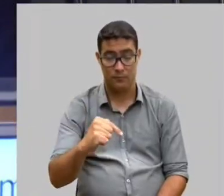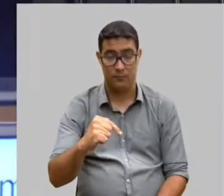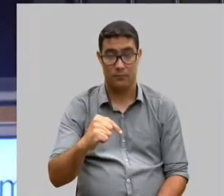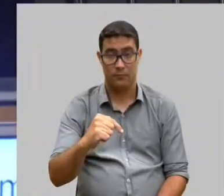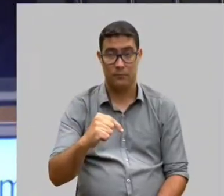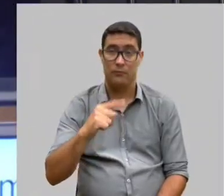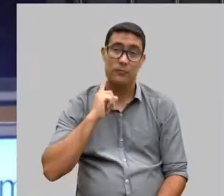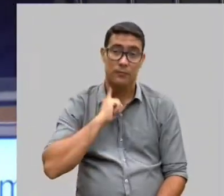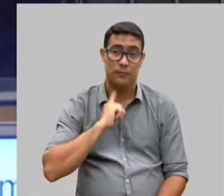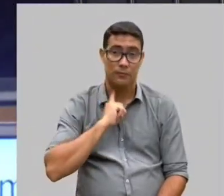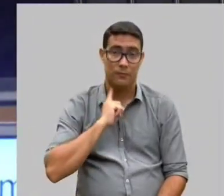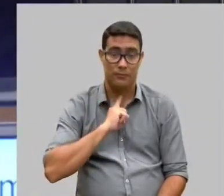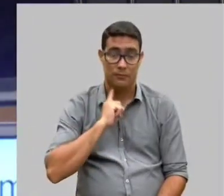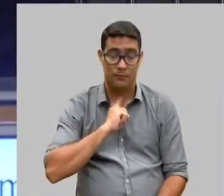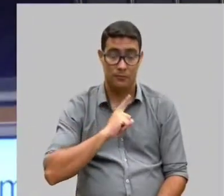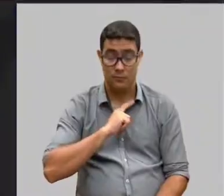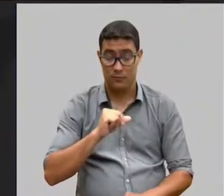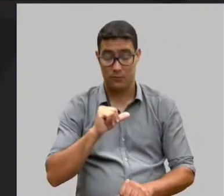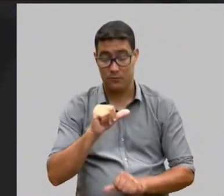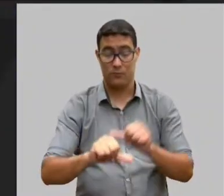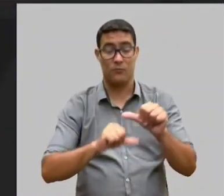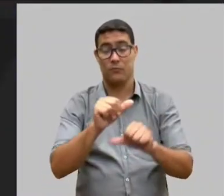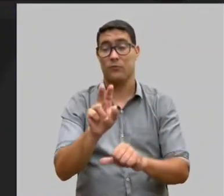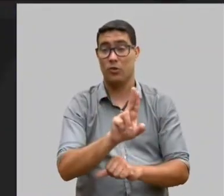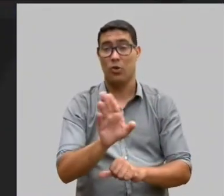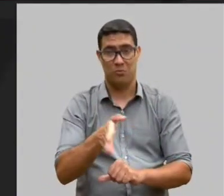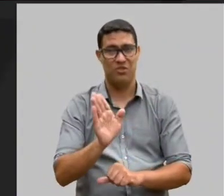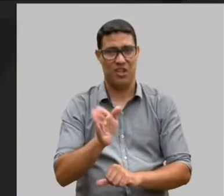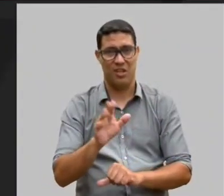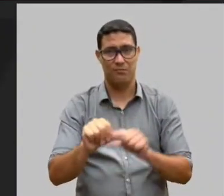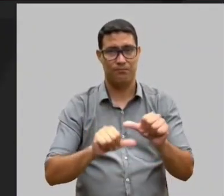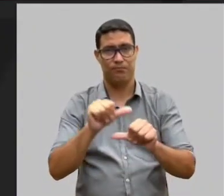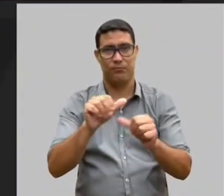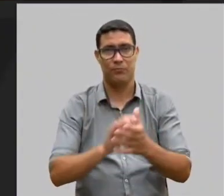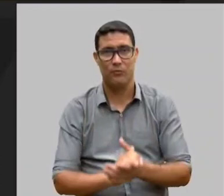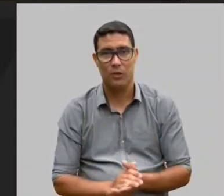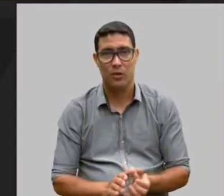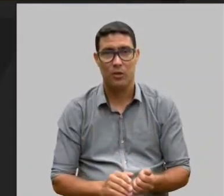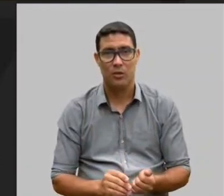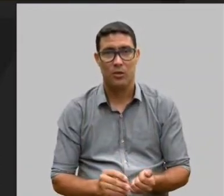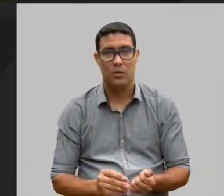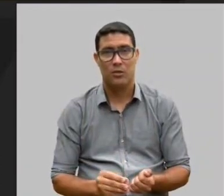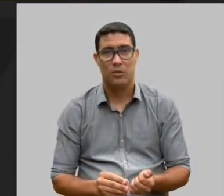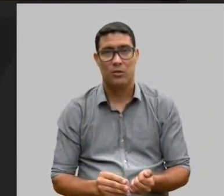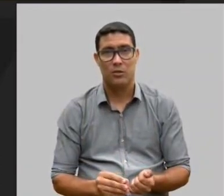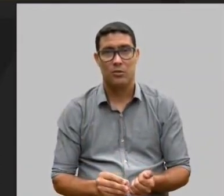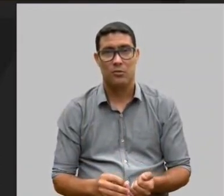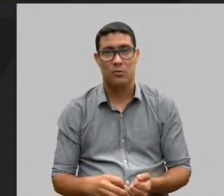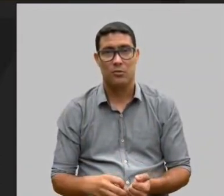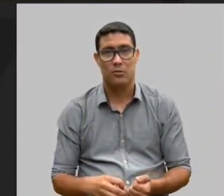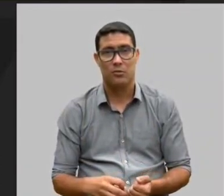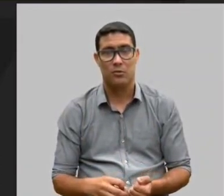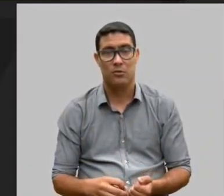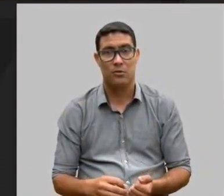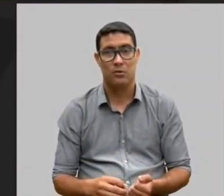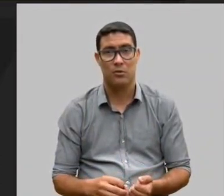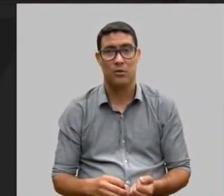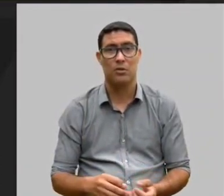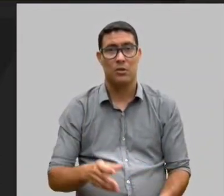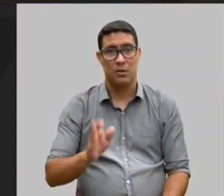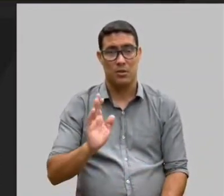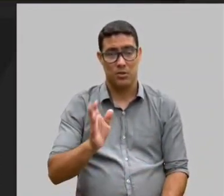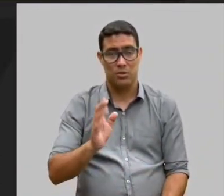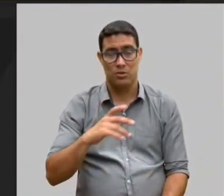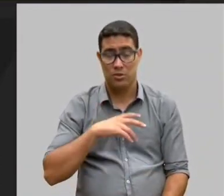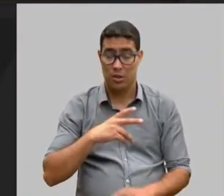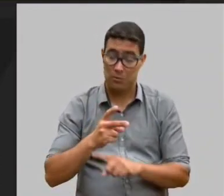de Minas Gerais já tinha mudado de nome né e eh eh já recorreu ao mercado financeiro ali né já recorreu